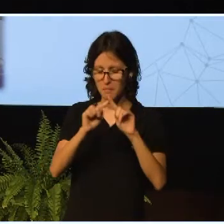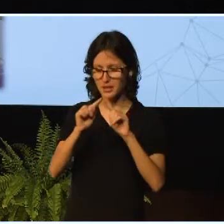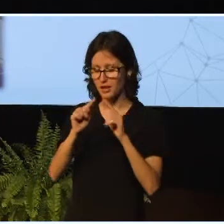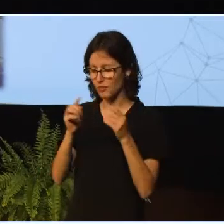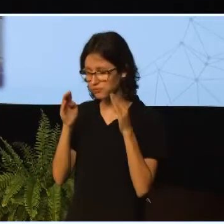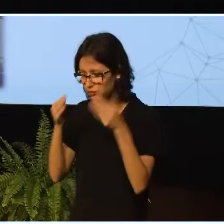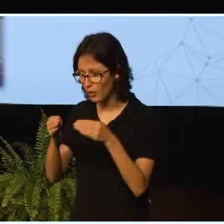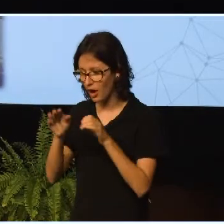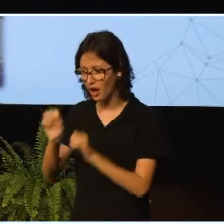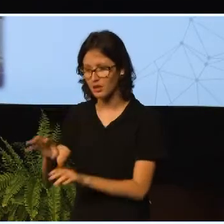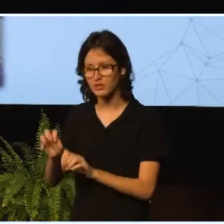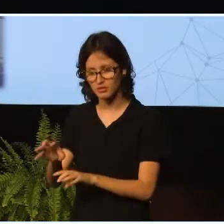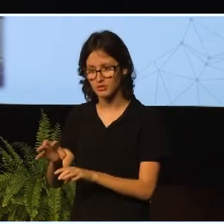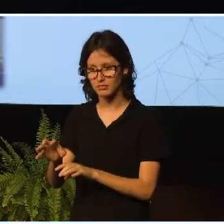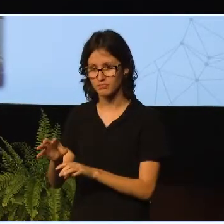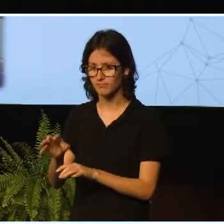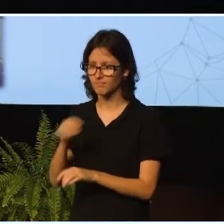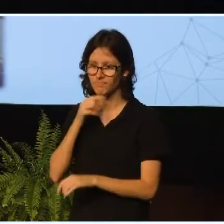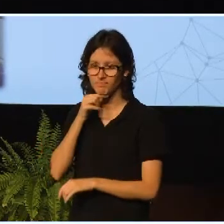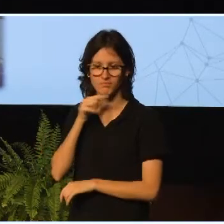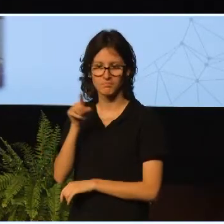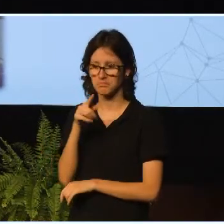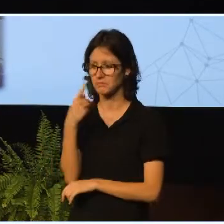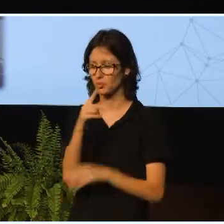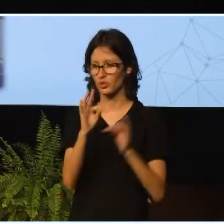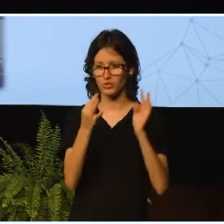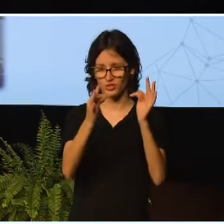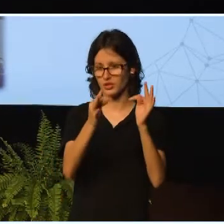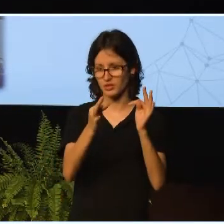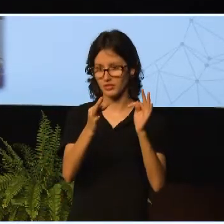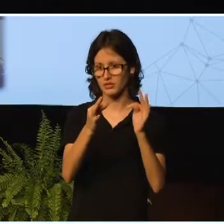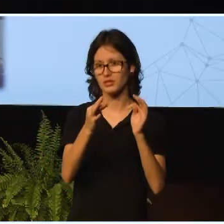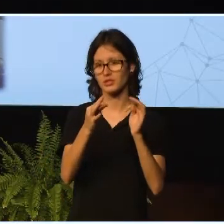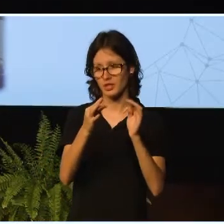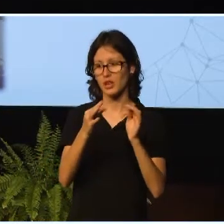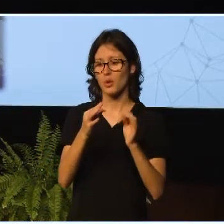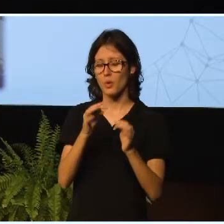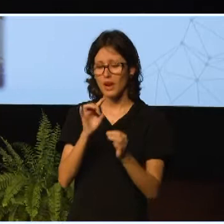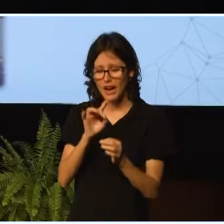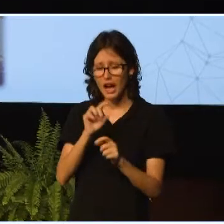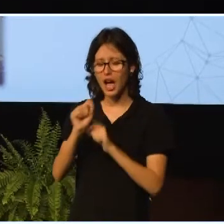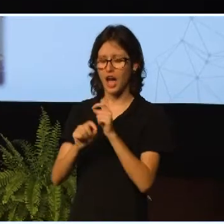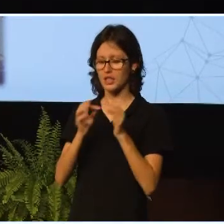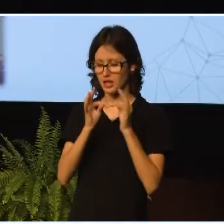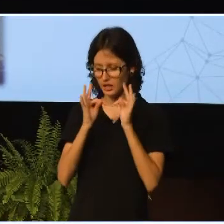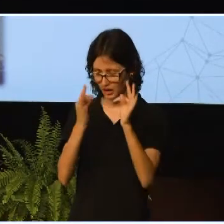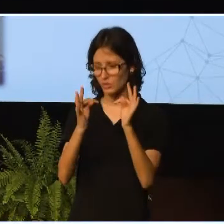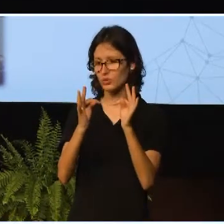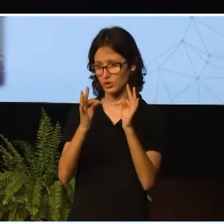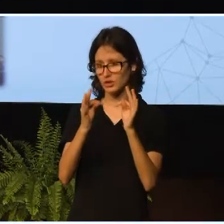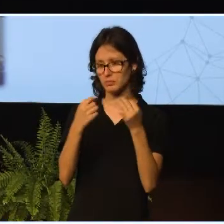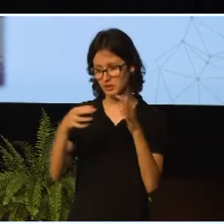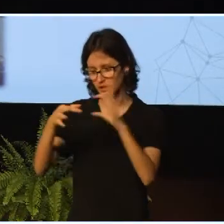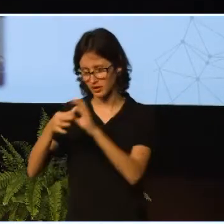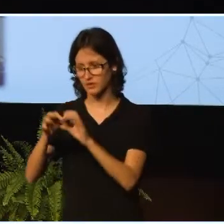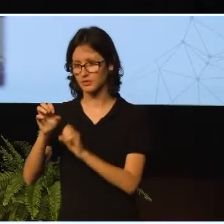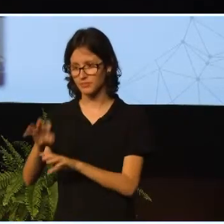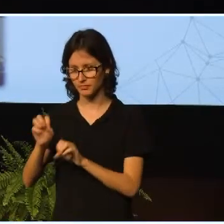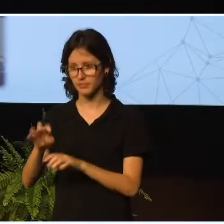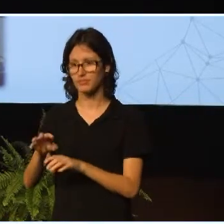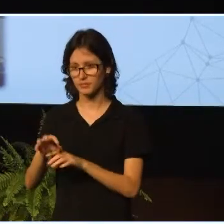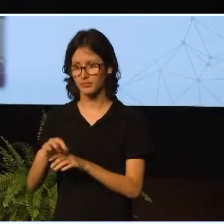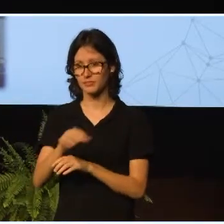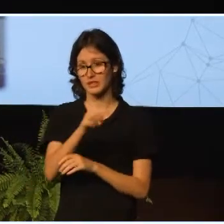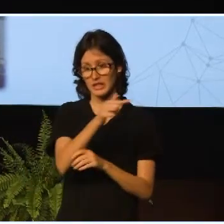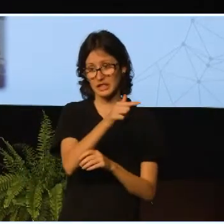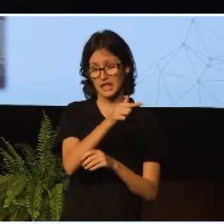investir em educação, não vai adiantar a sua tecnologia. Então, cada real que você investe nessa fase, são 7 a